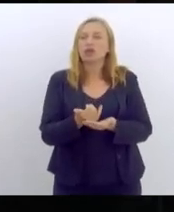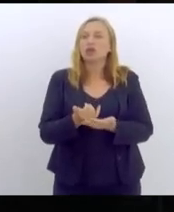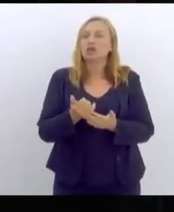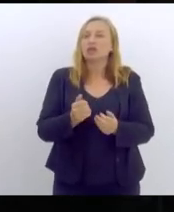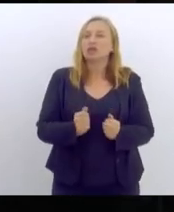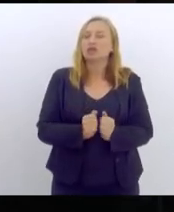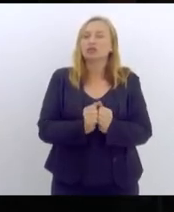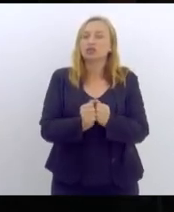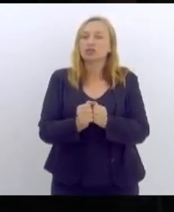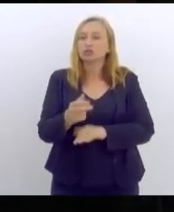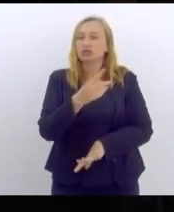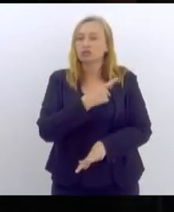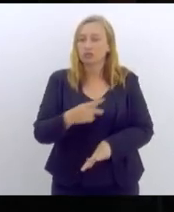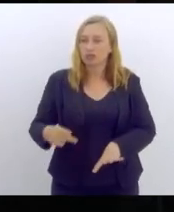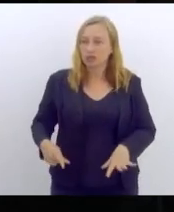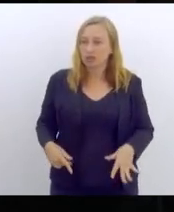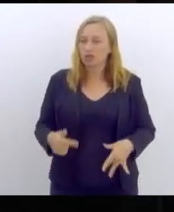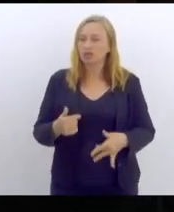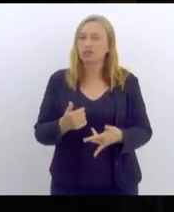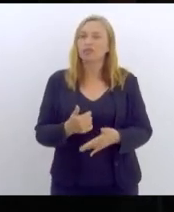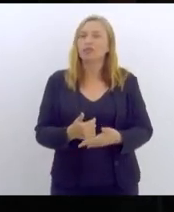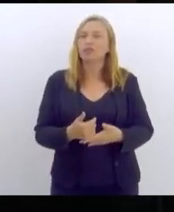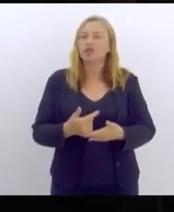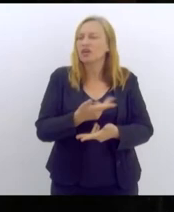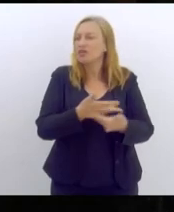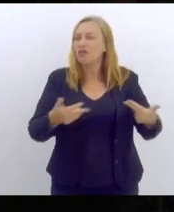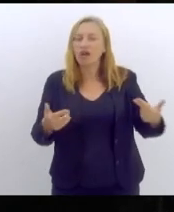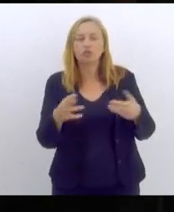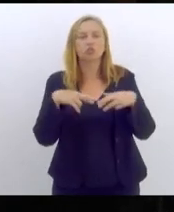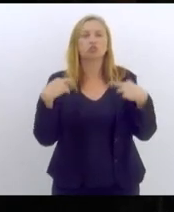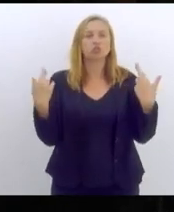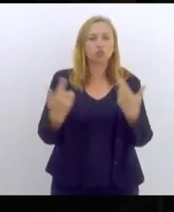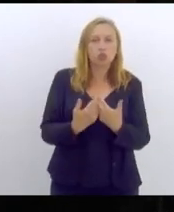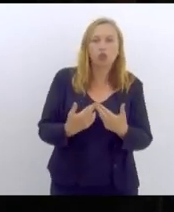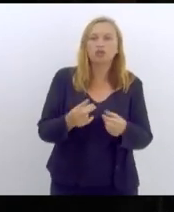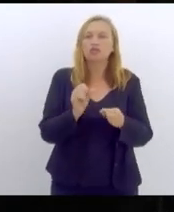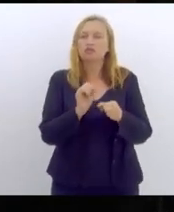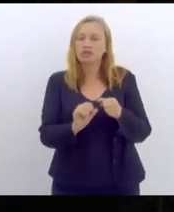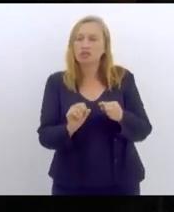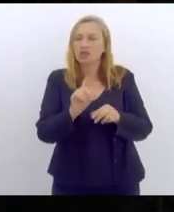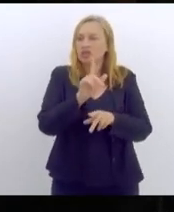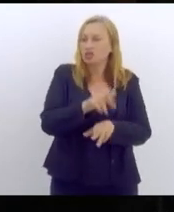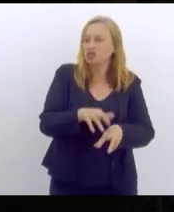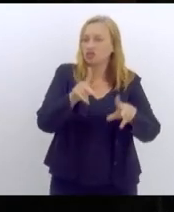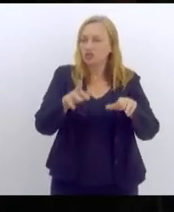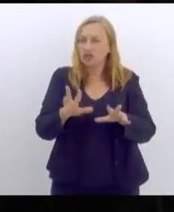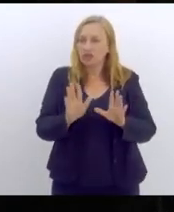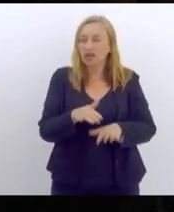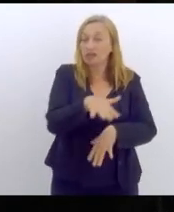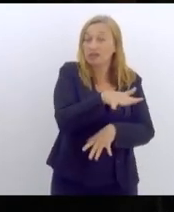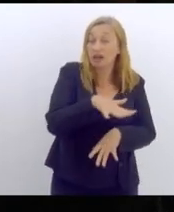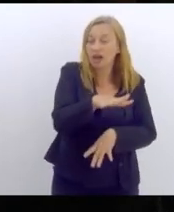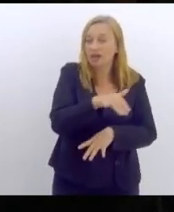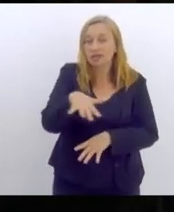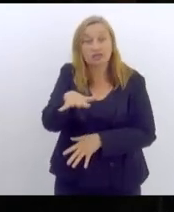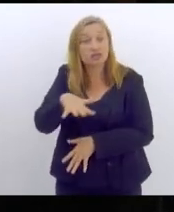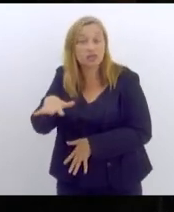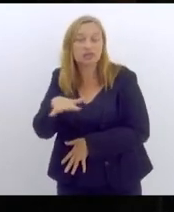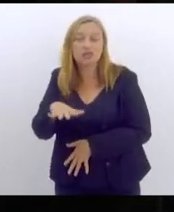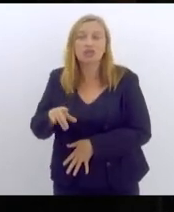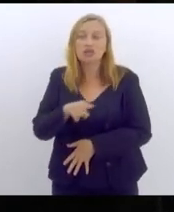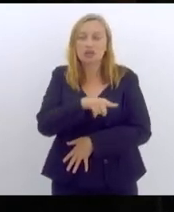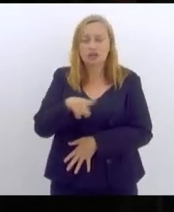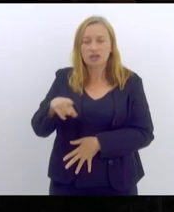e foram várias e inúmeras reuniões que fizemos com diversos setores, e esses